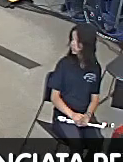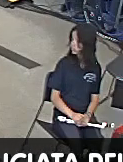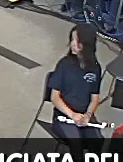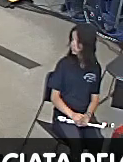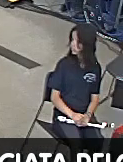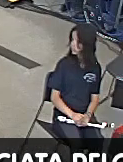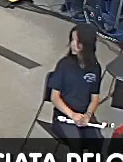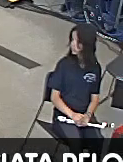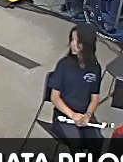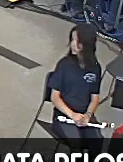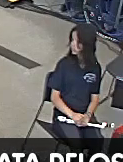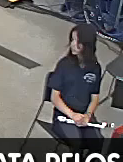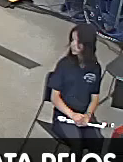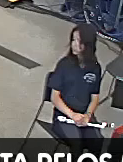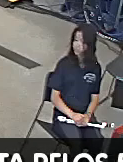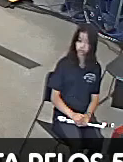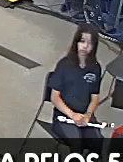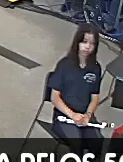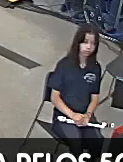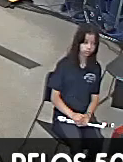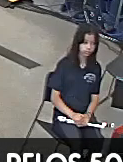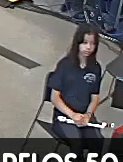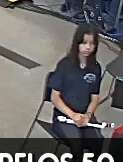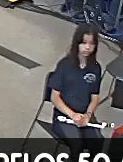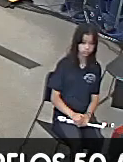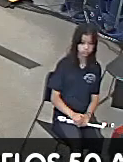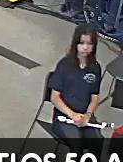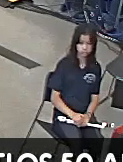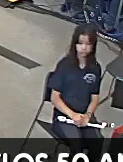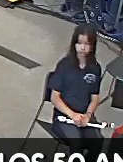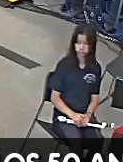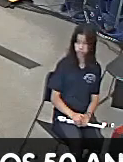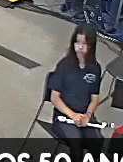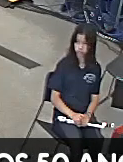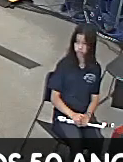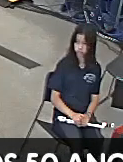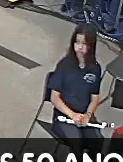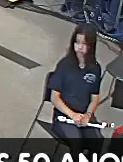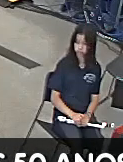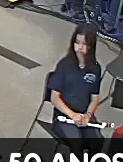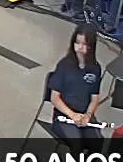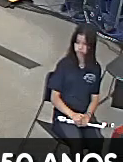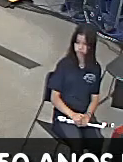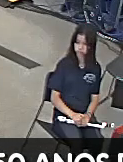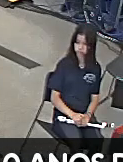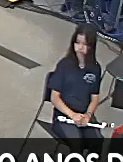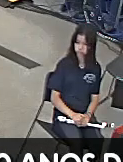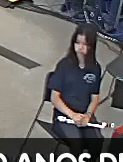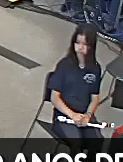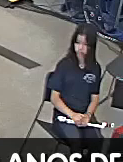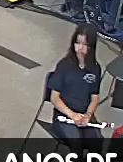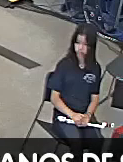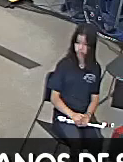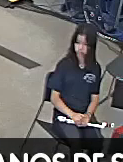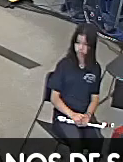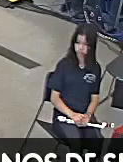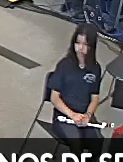Então, as irmãs dominicanas, elas se somam, né, a muitas outras